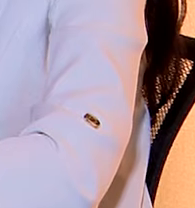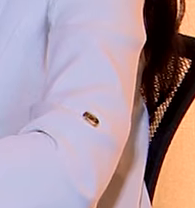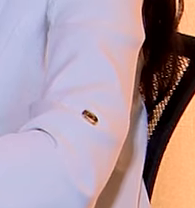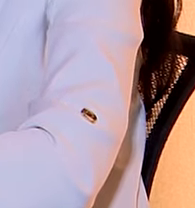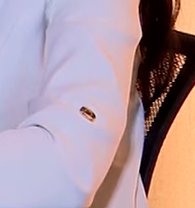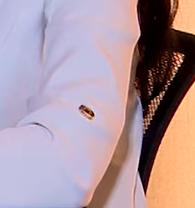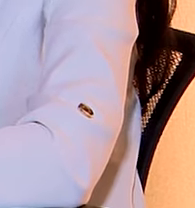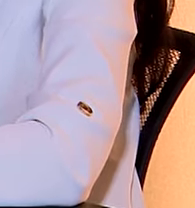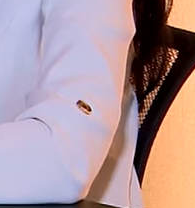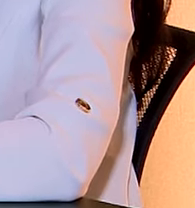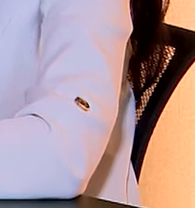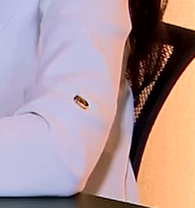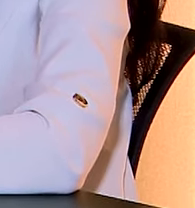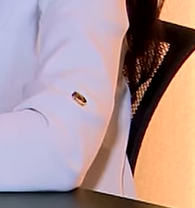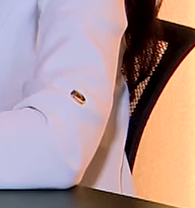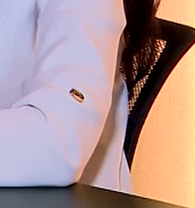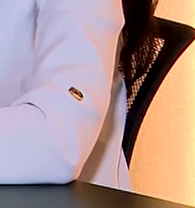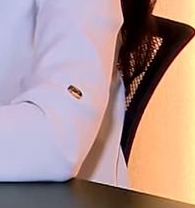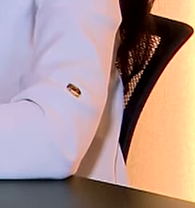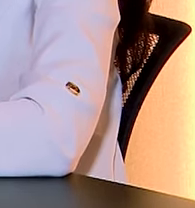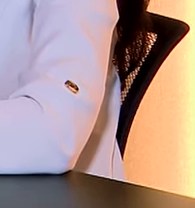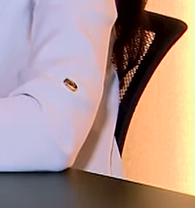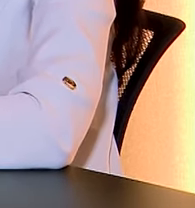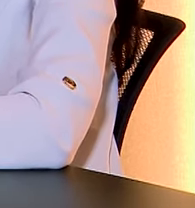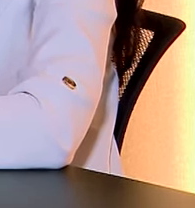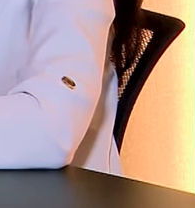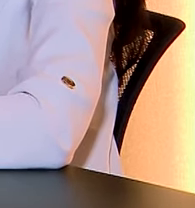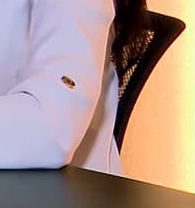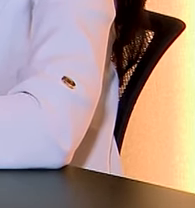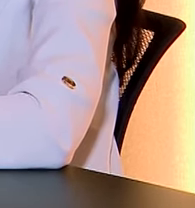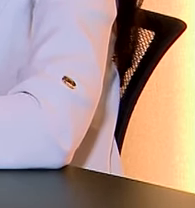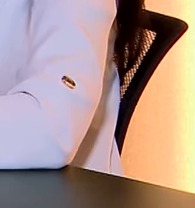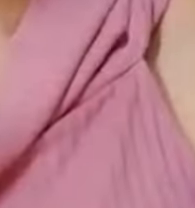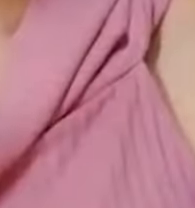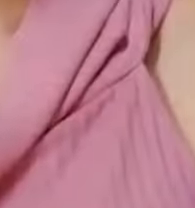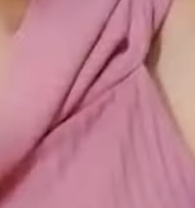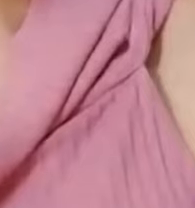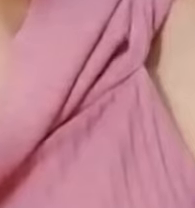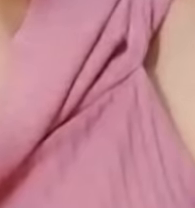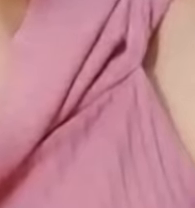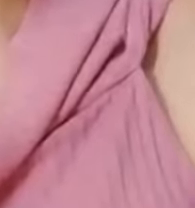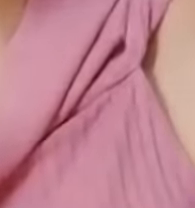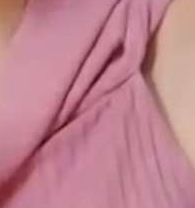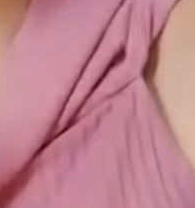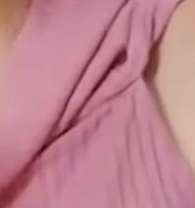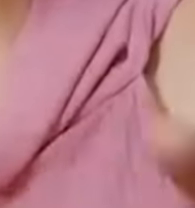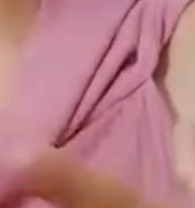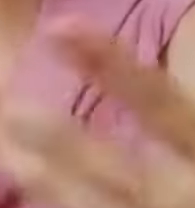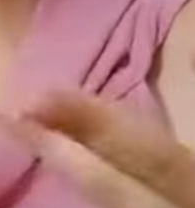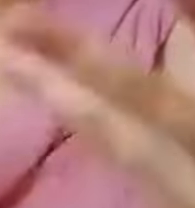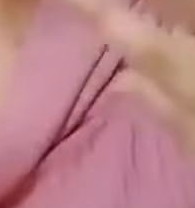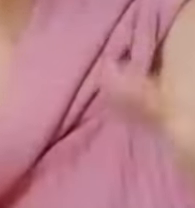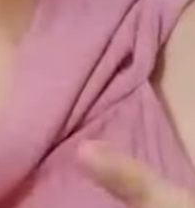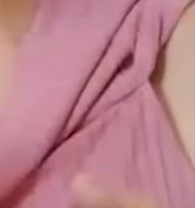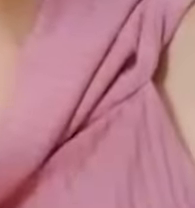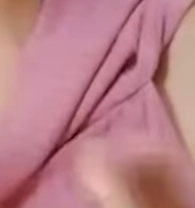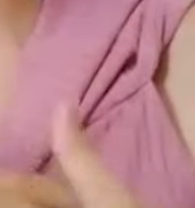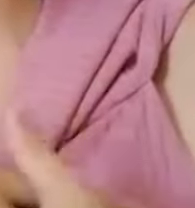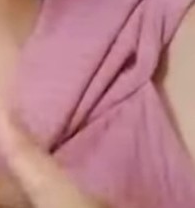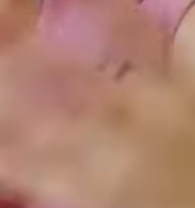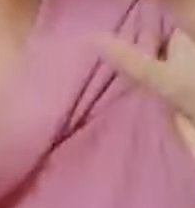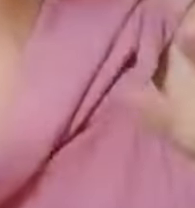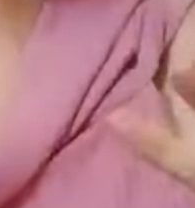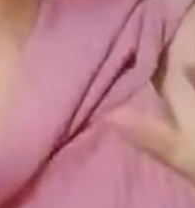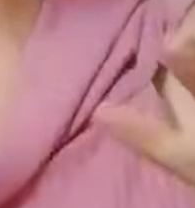gente tinha a intenção de que fosse algo bem íntimo e bem natural a gente antes de pensar em quando fazer a